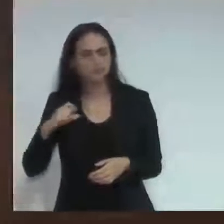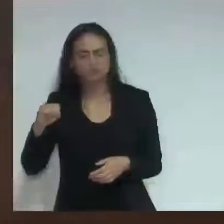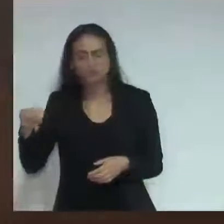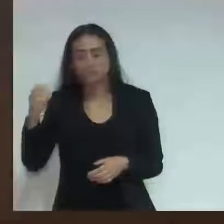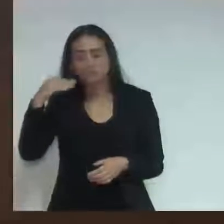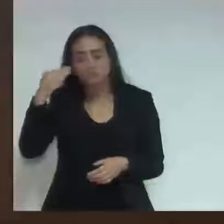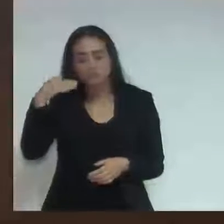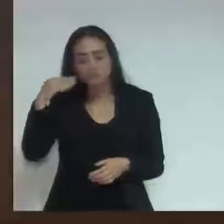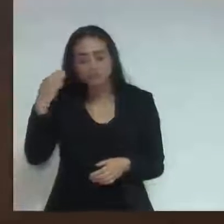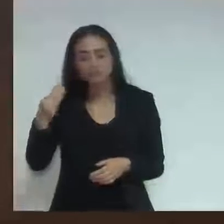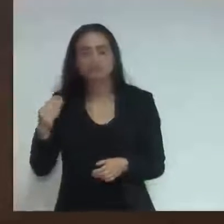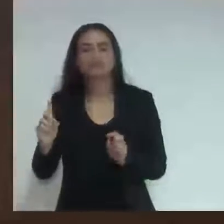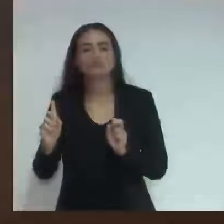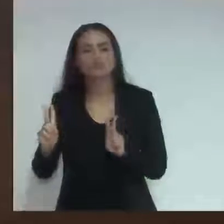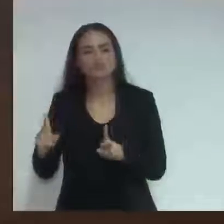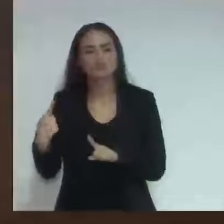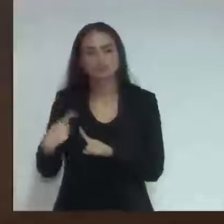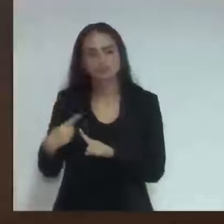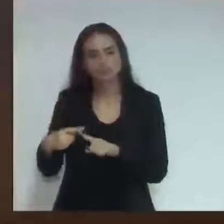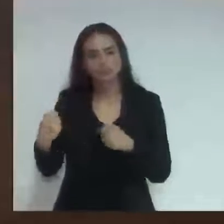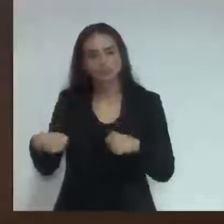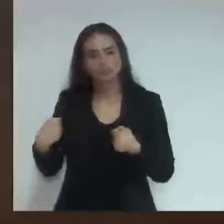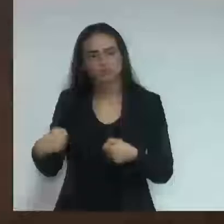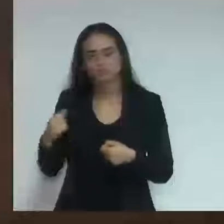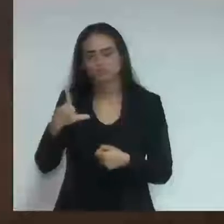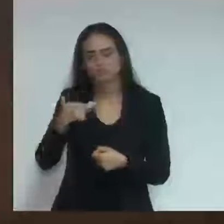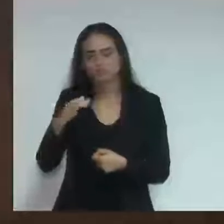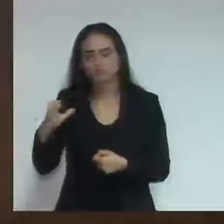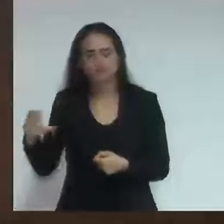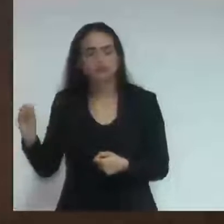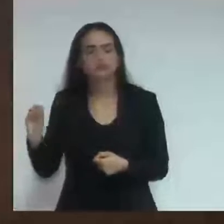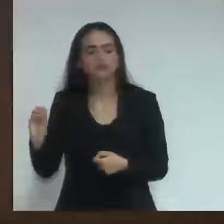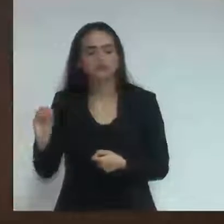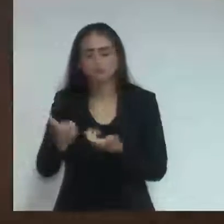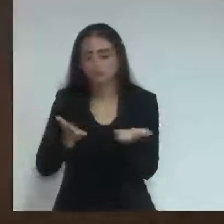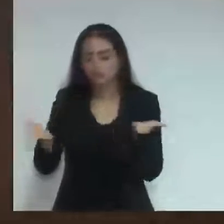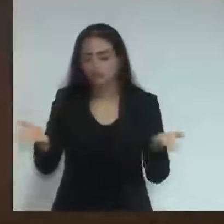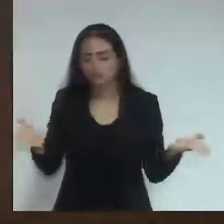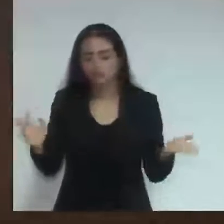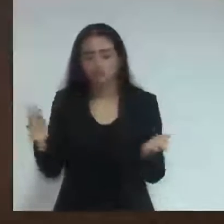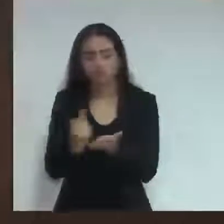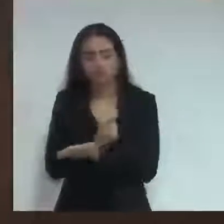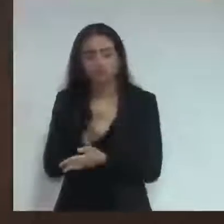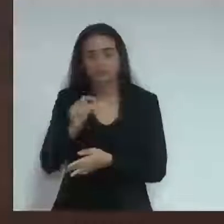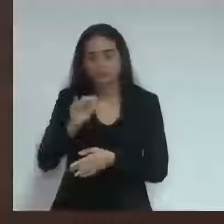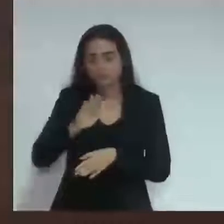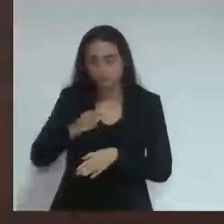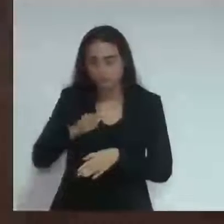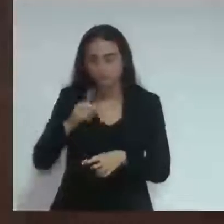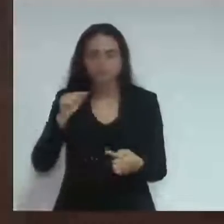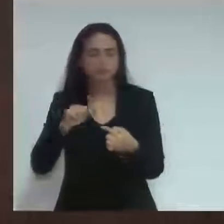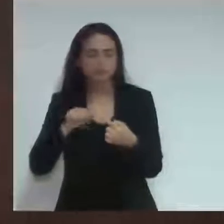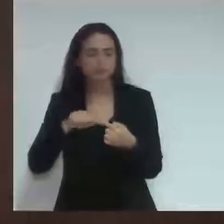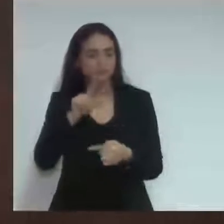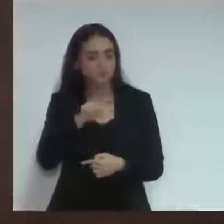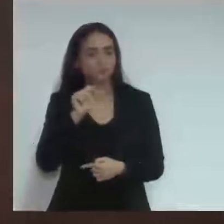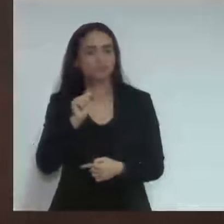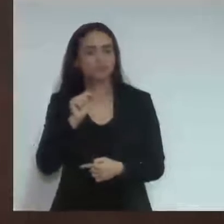lei, porque era pelo menor preço, eu não poderia contratar uma outra empresa com maior preço. Mesmo assim, assinamos TAC